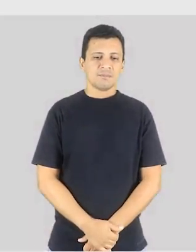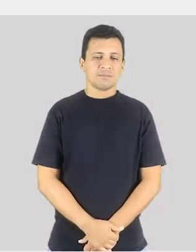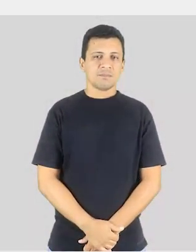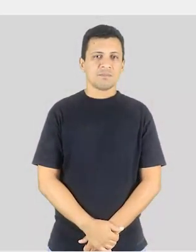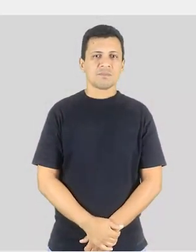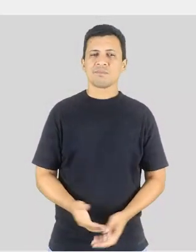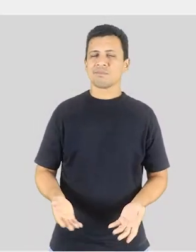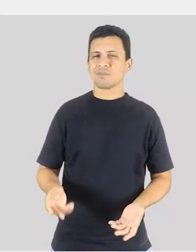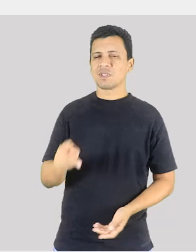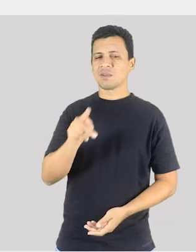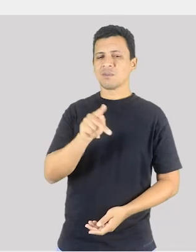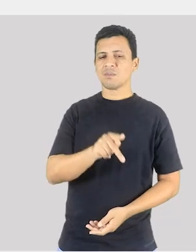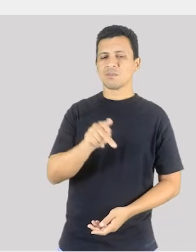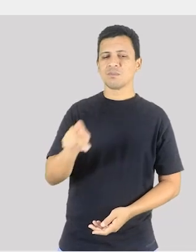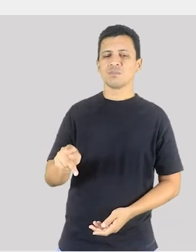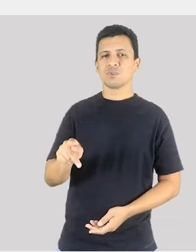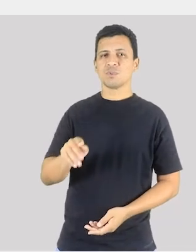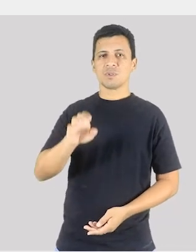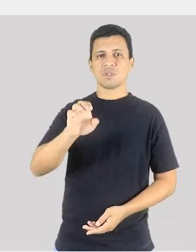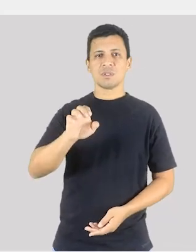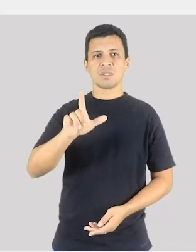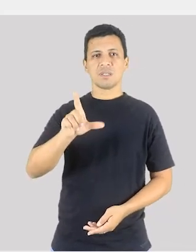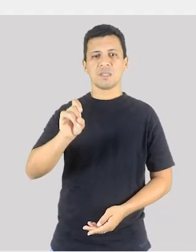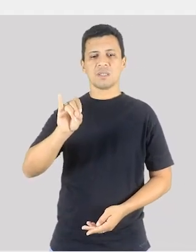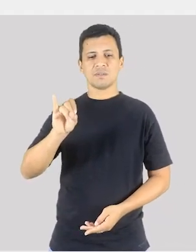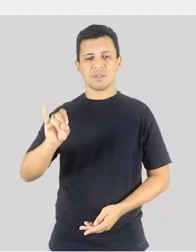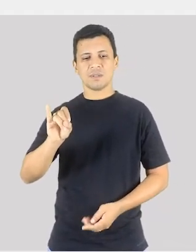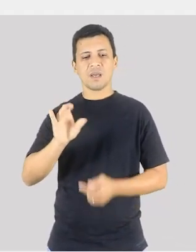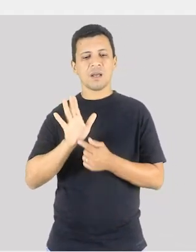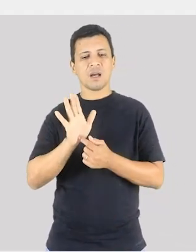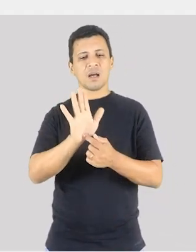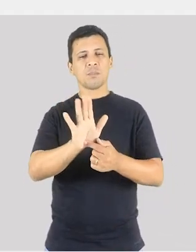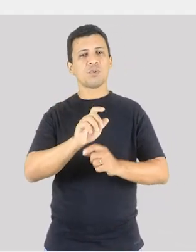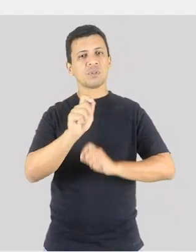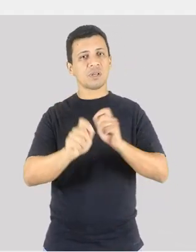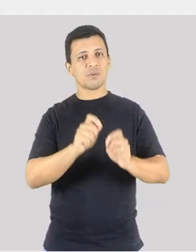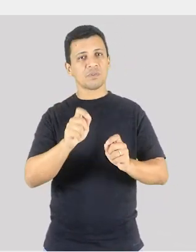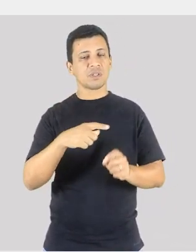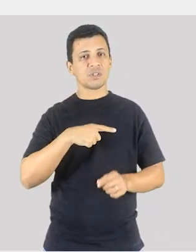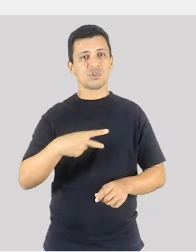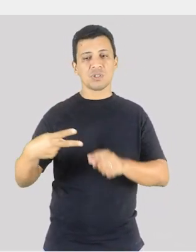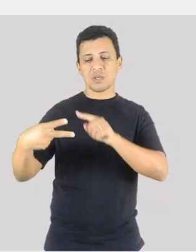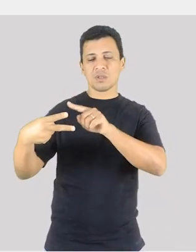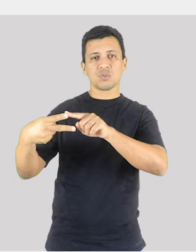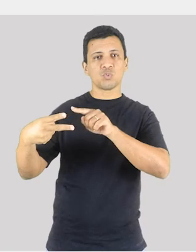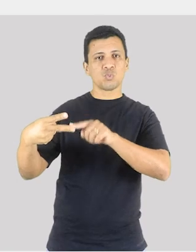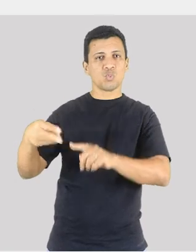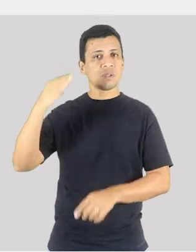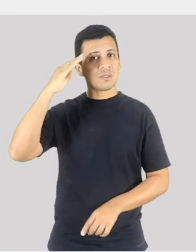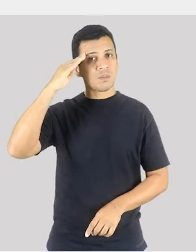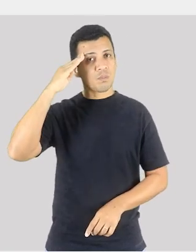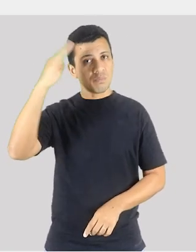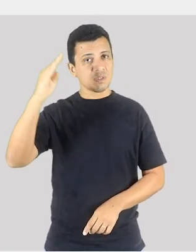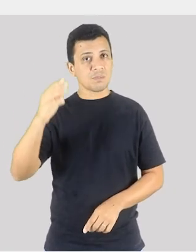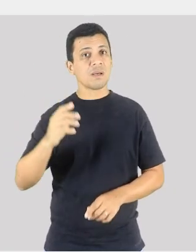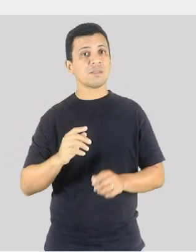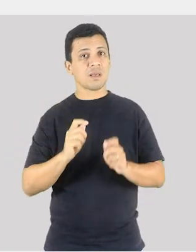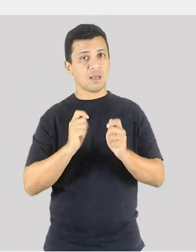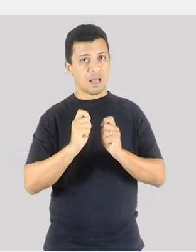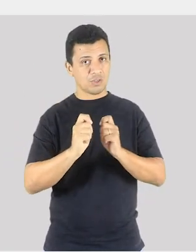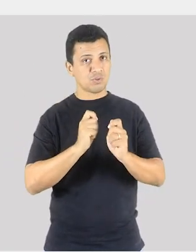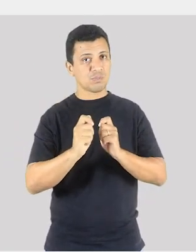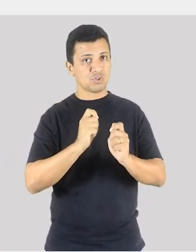O professor Eli Lopes Meireles, ele apontava as chamadas duas pedras de toque da administração pública.